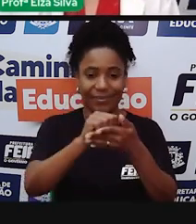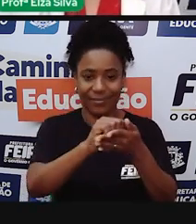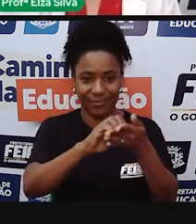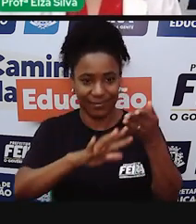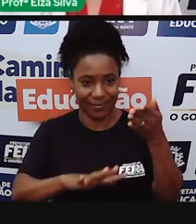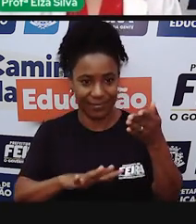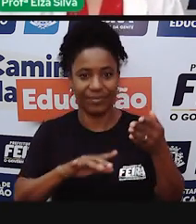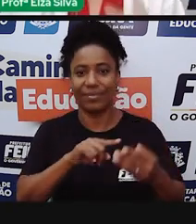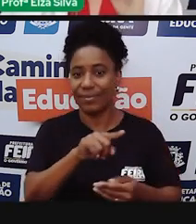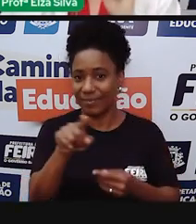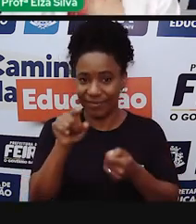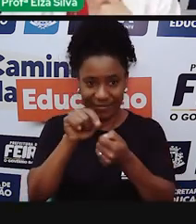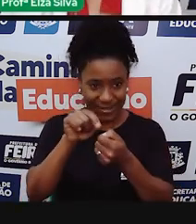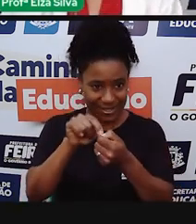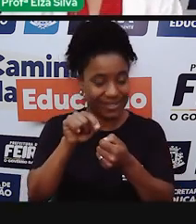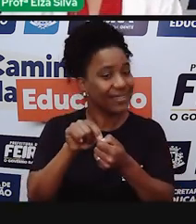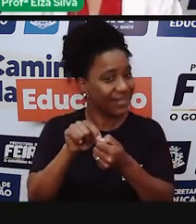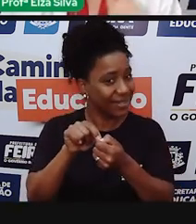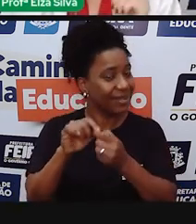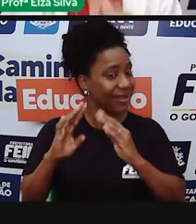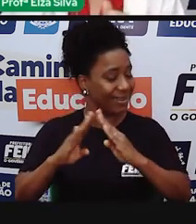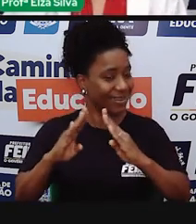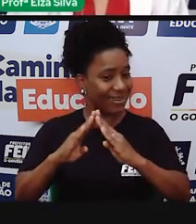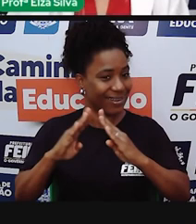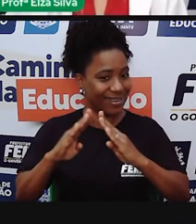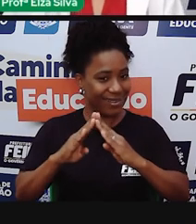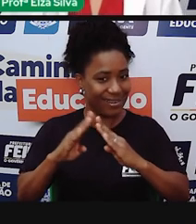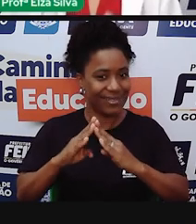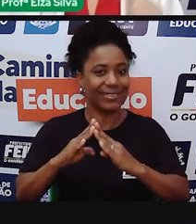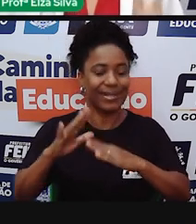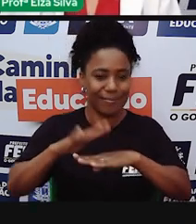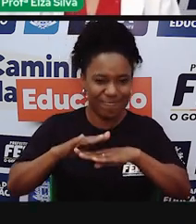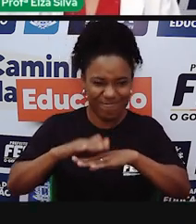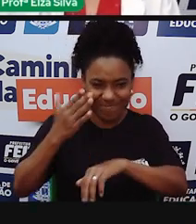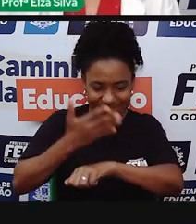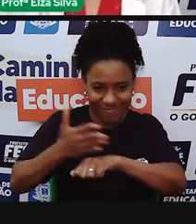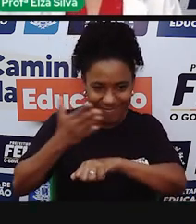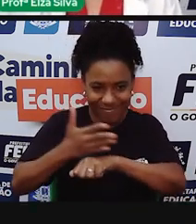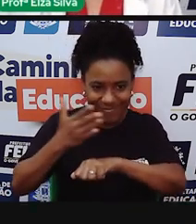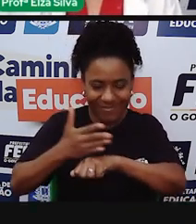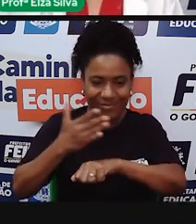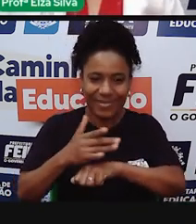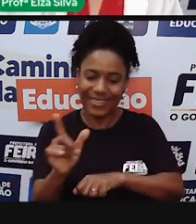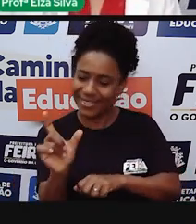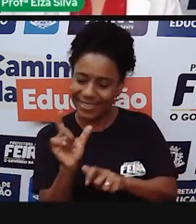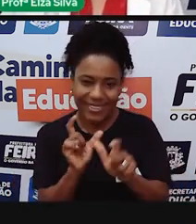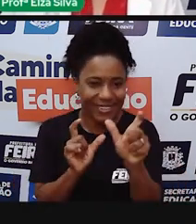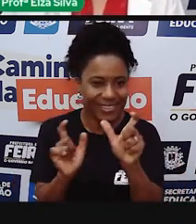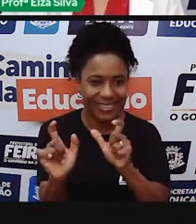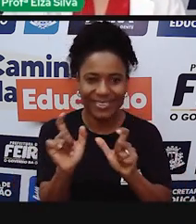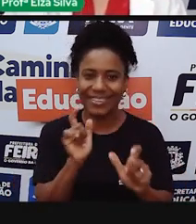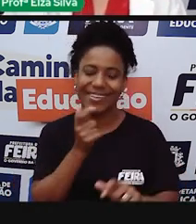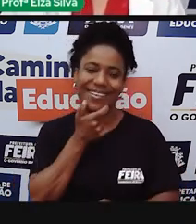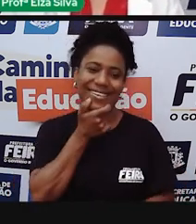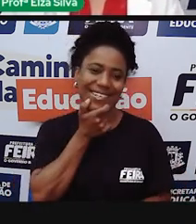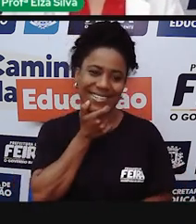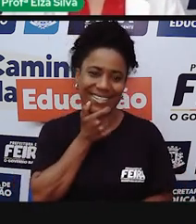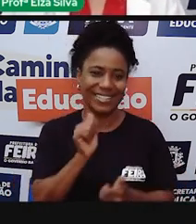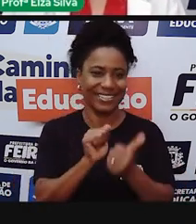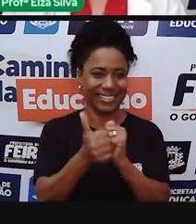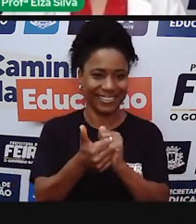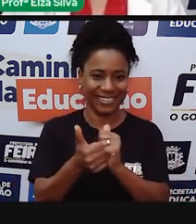fazer em sua casa para praticar o vocabulário em inglês a respeito dos